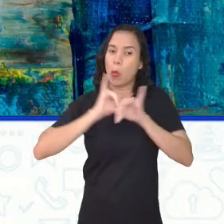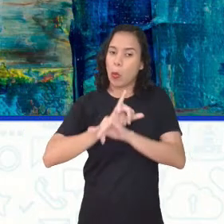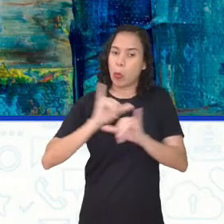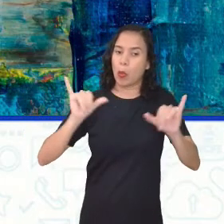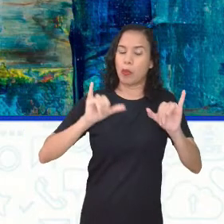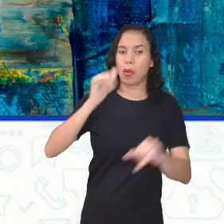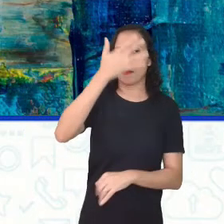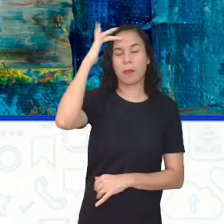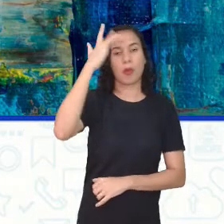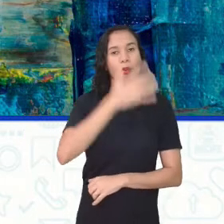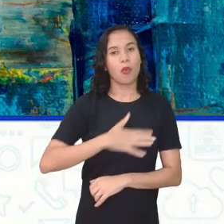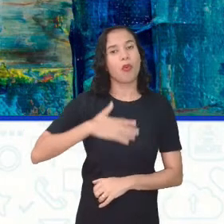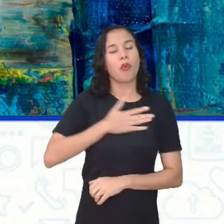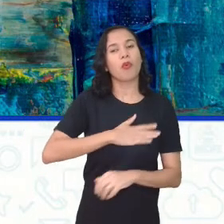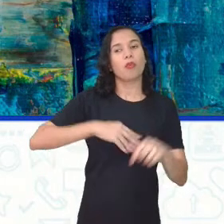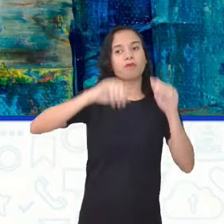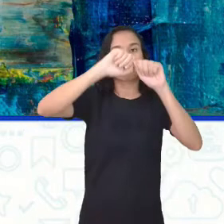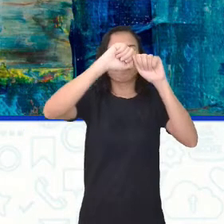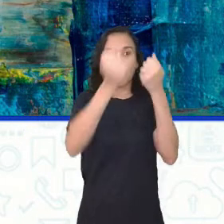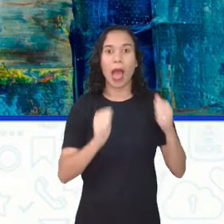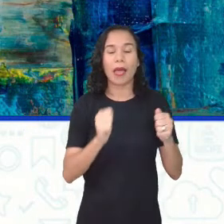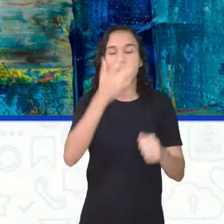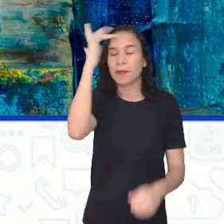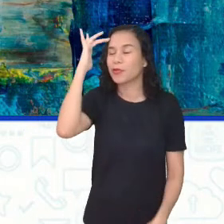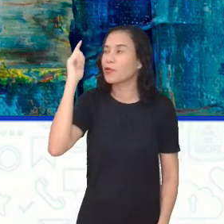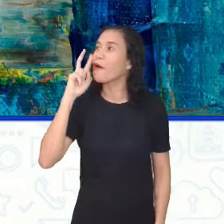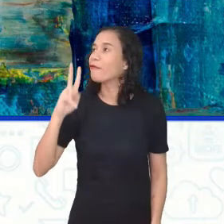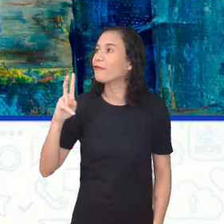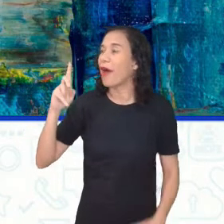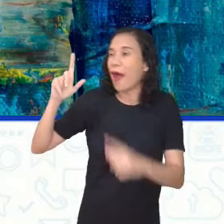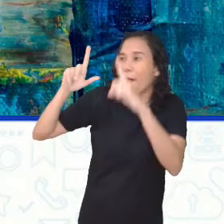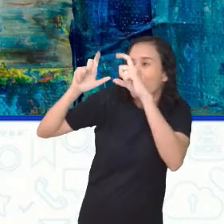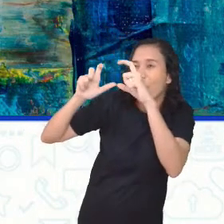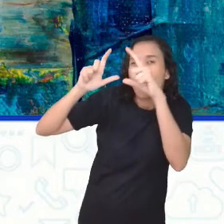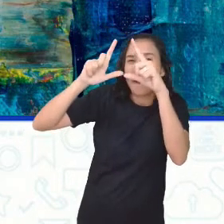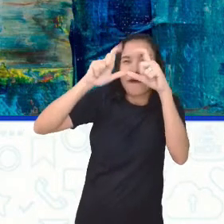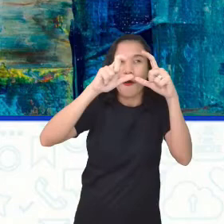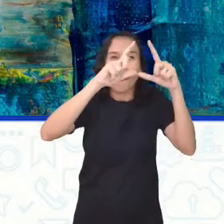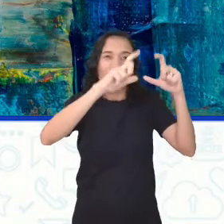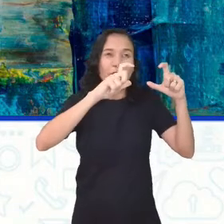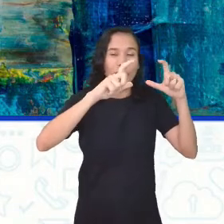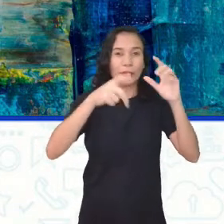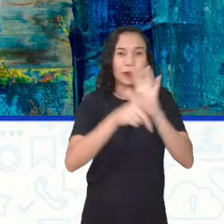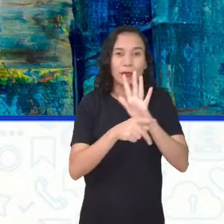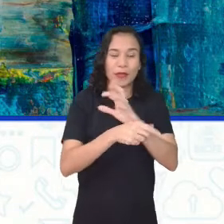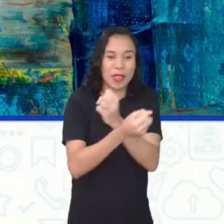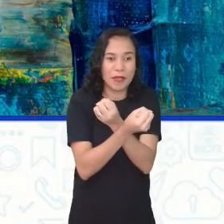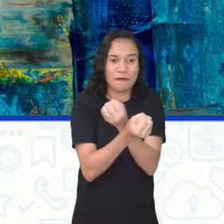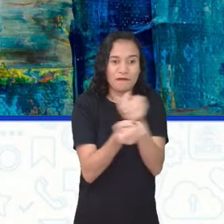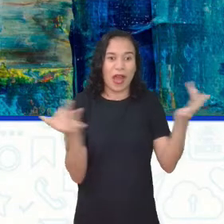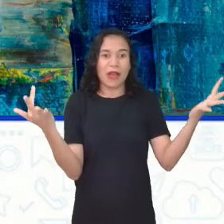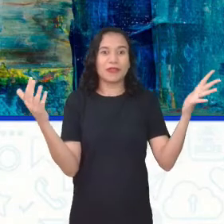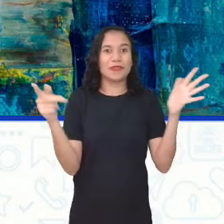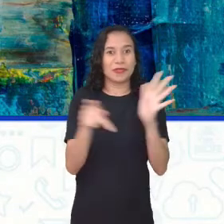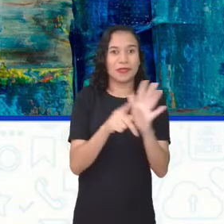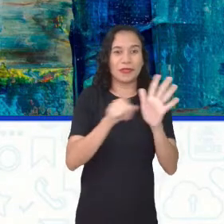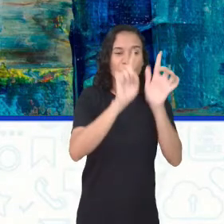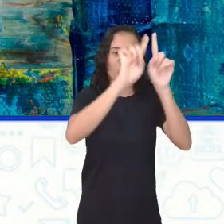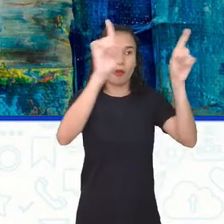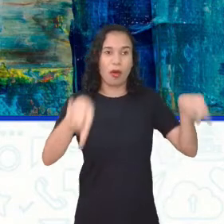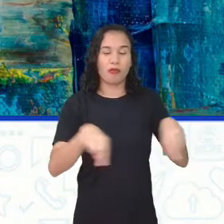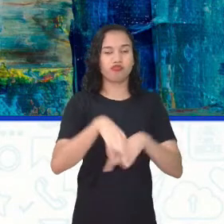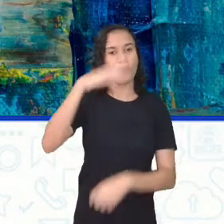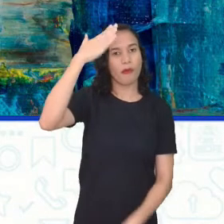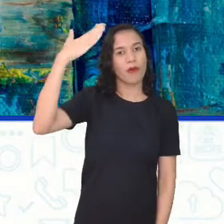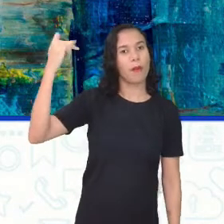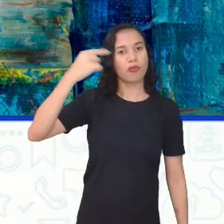que gostam de arte, né? As pessoas vão lá para tirar fotos com os quadros famosos, com a Mona Lisa, com o Picasso, com o Portinari. E esse